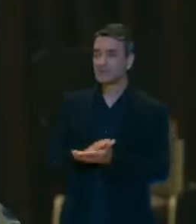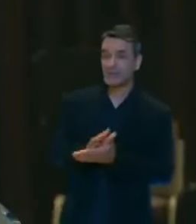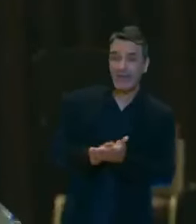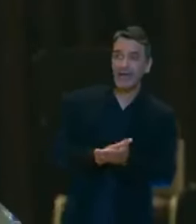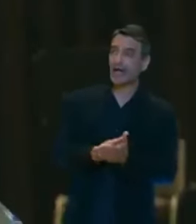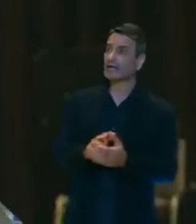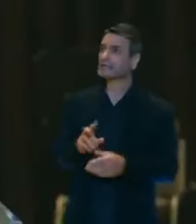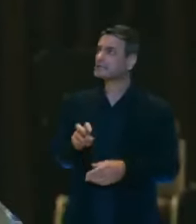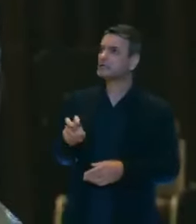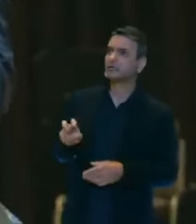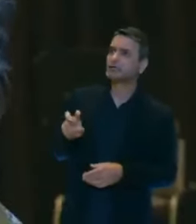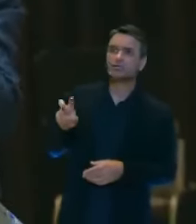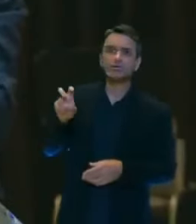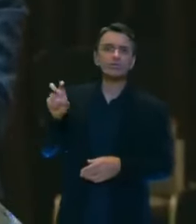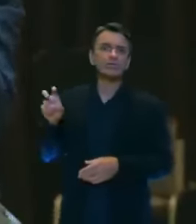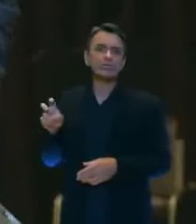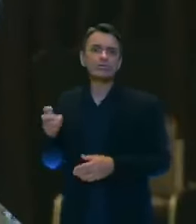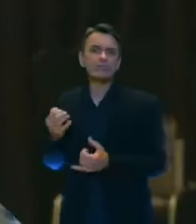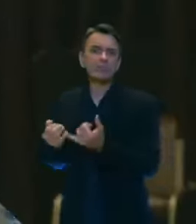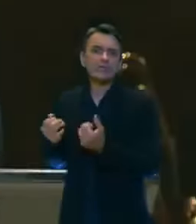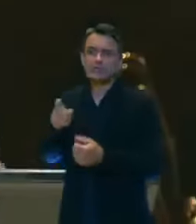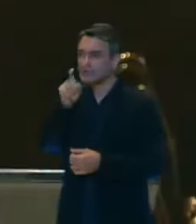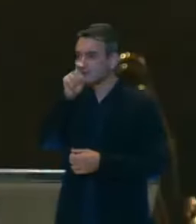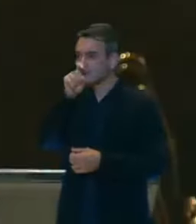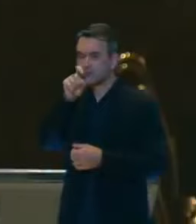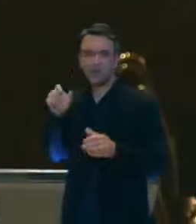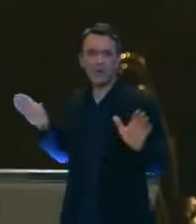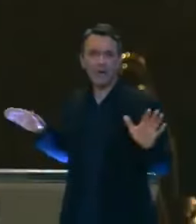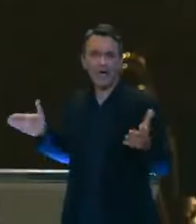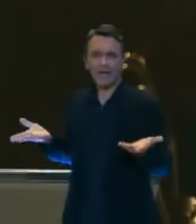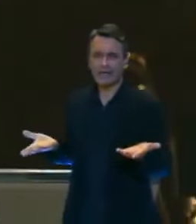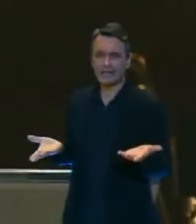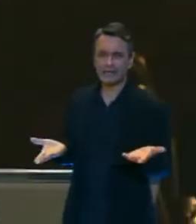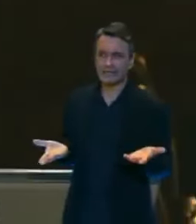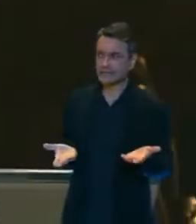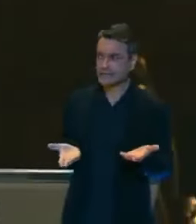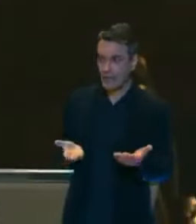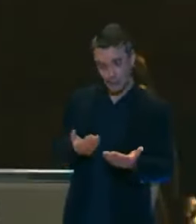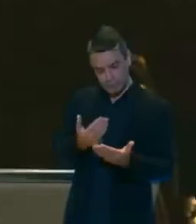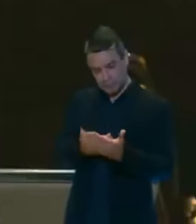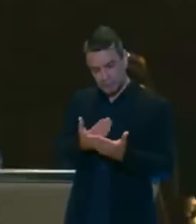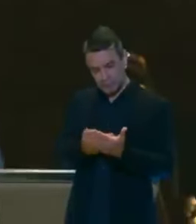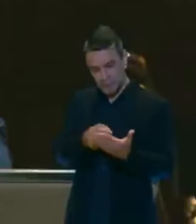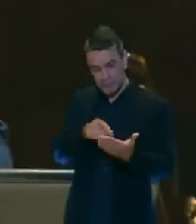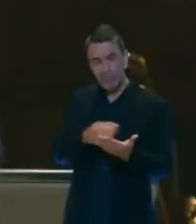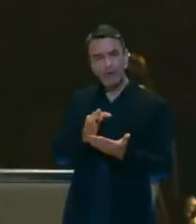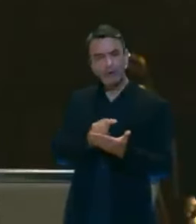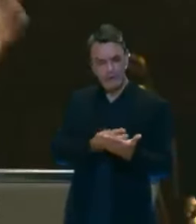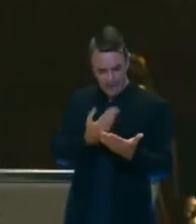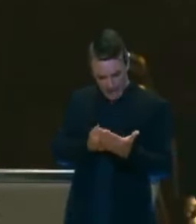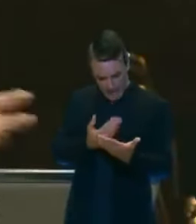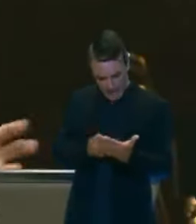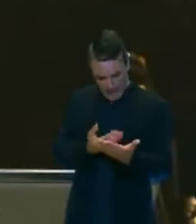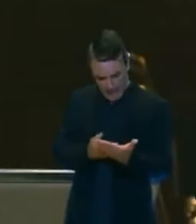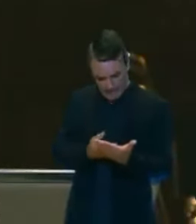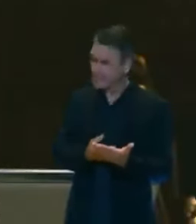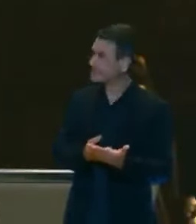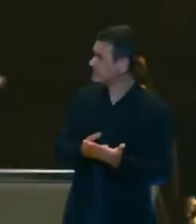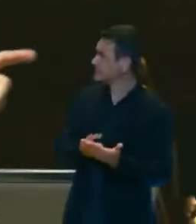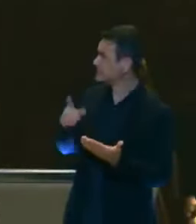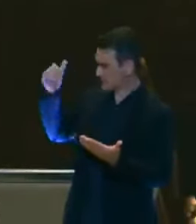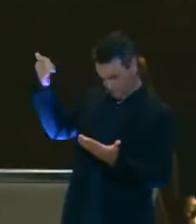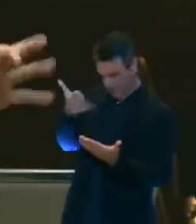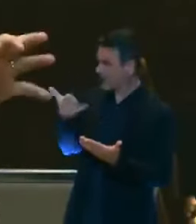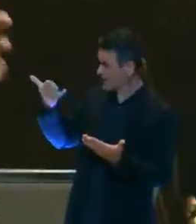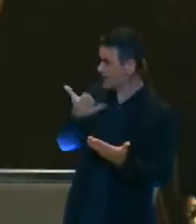lugares altos como águia? Existe algo? E eu comecei a estudar esse texto, pedindo a Deus que falasse comigo. E